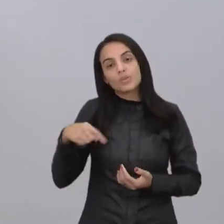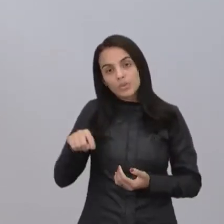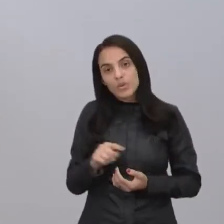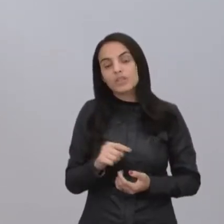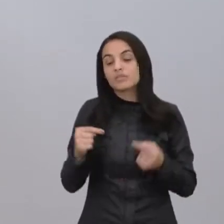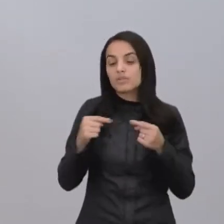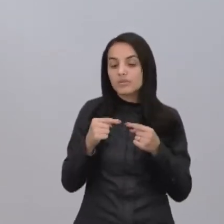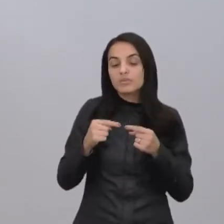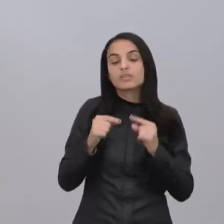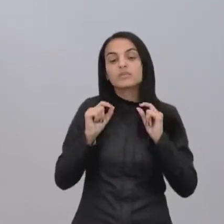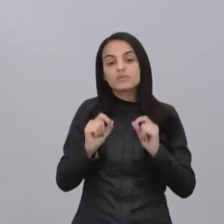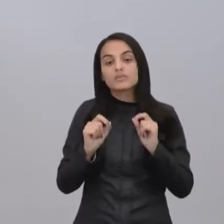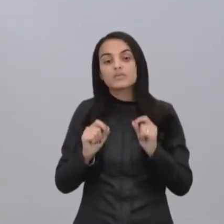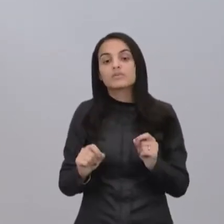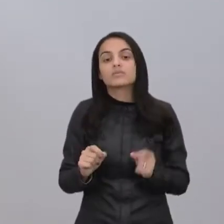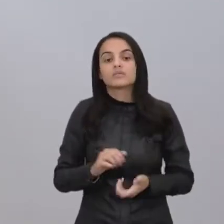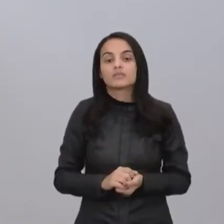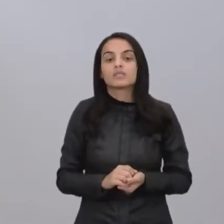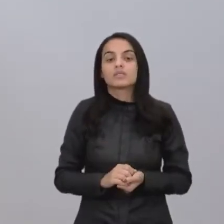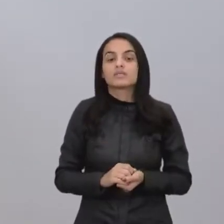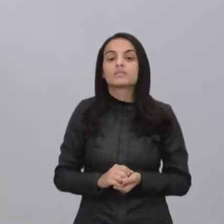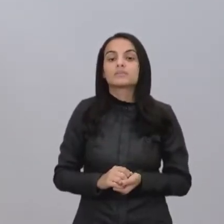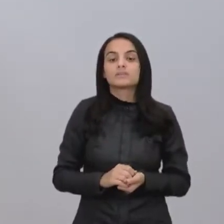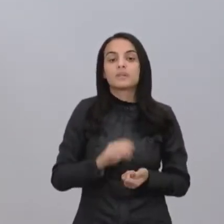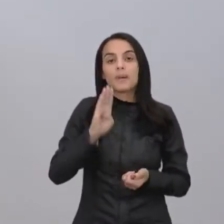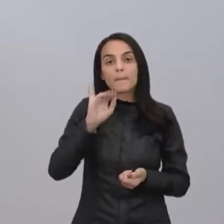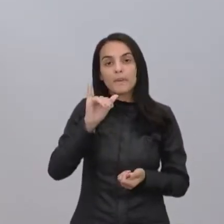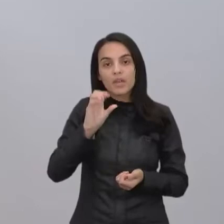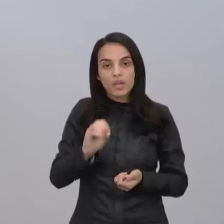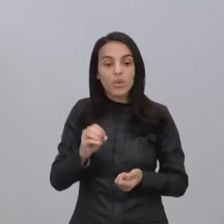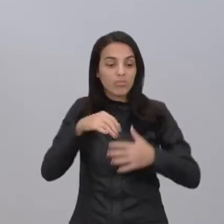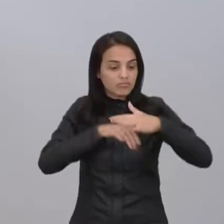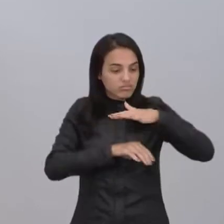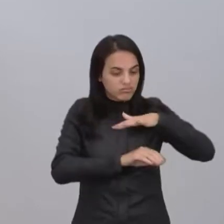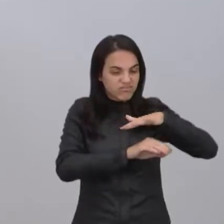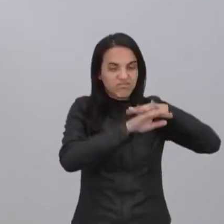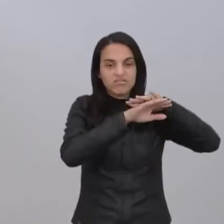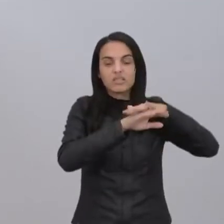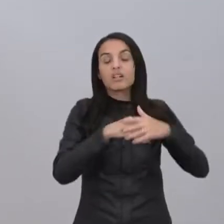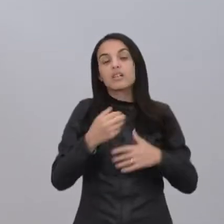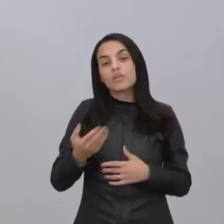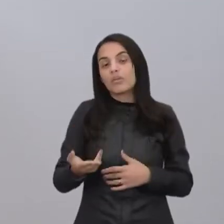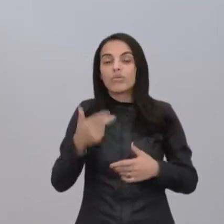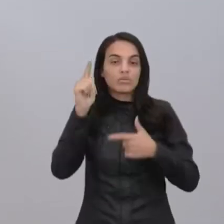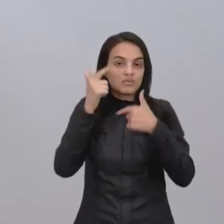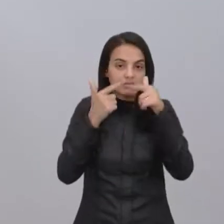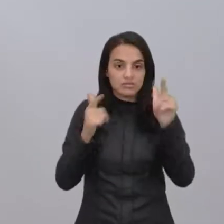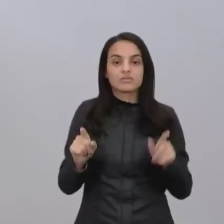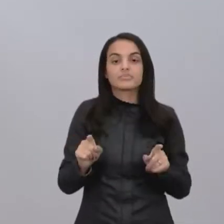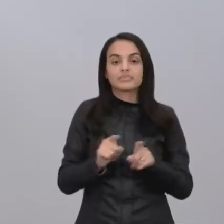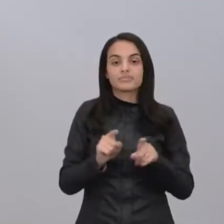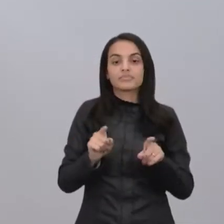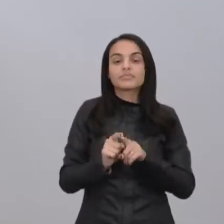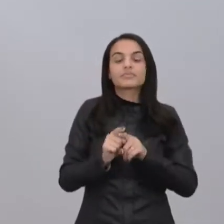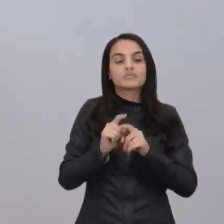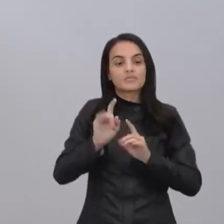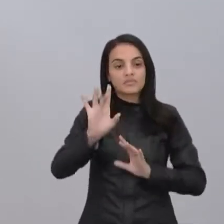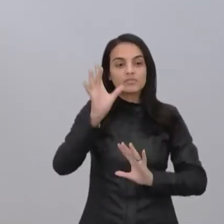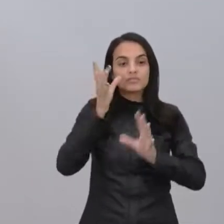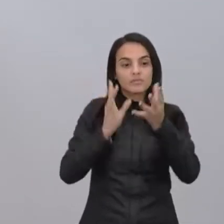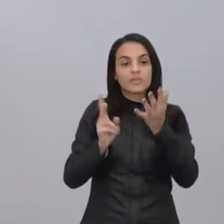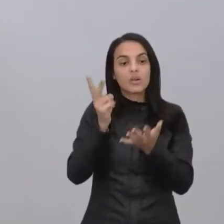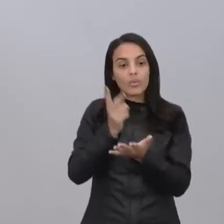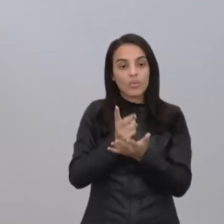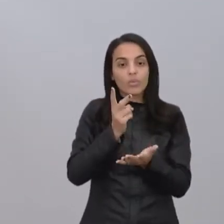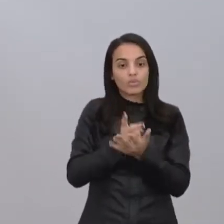com a questão aí, olha, da bioacumulação, da biomagnificação. Conforme, então, essas substâncias